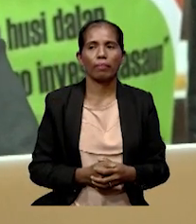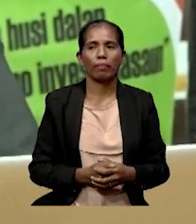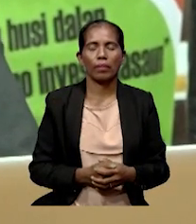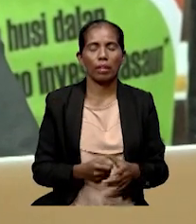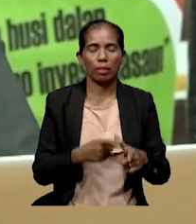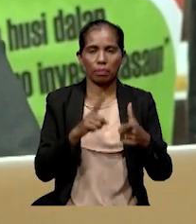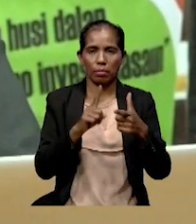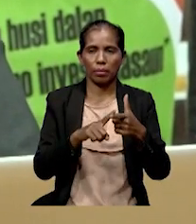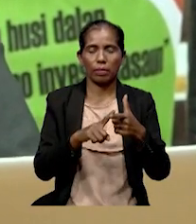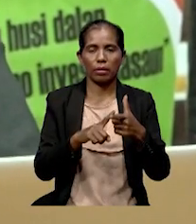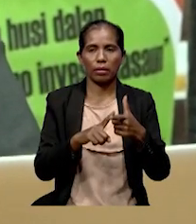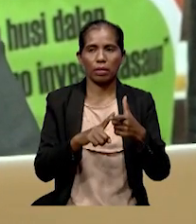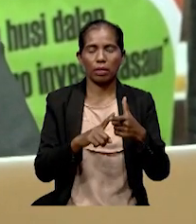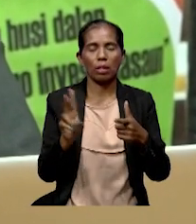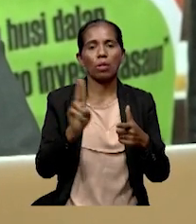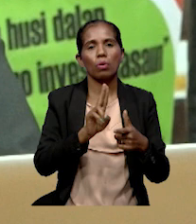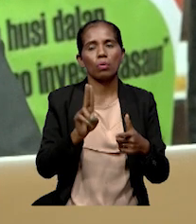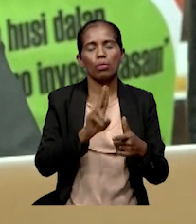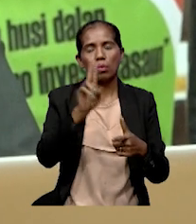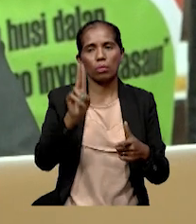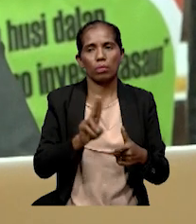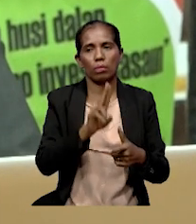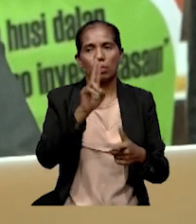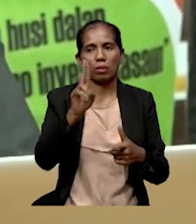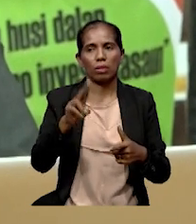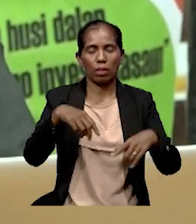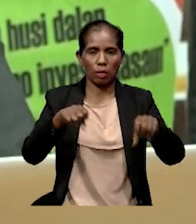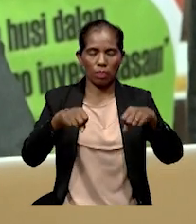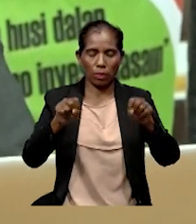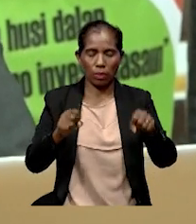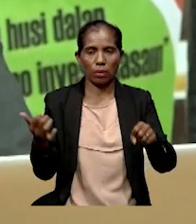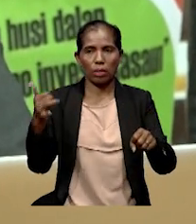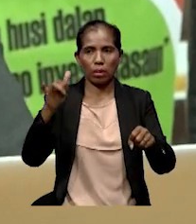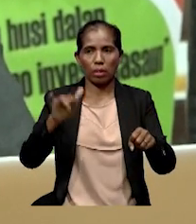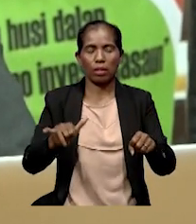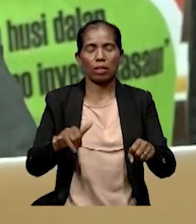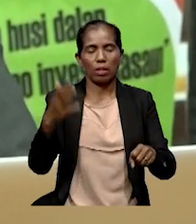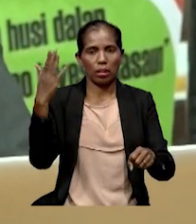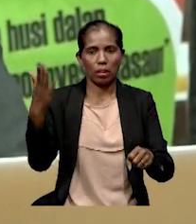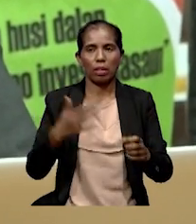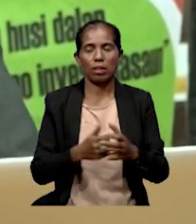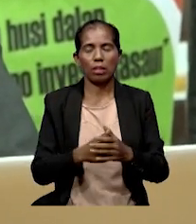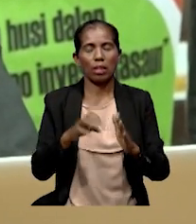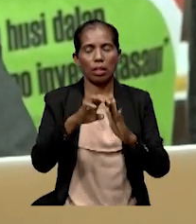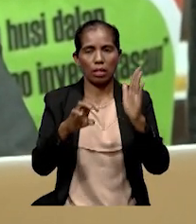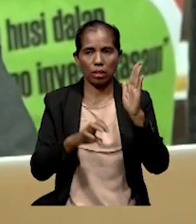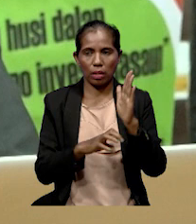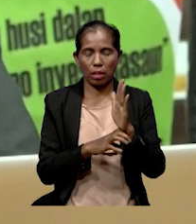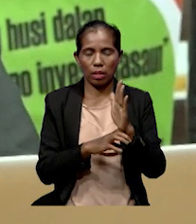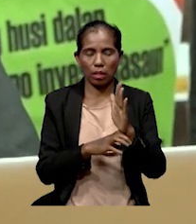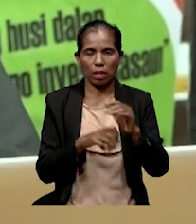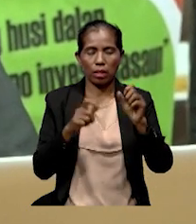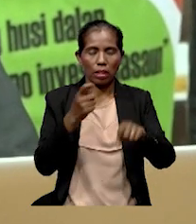Segundo, utilização va motorizada sira nebe pertence va ia Estado ninien ia